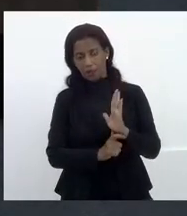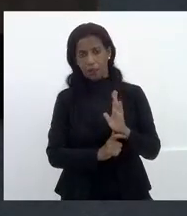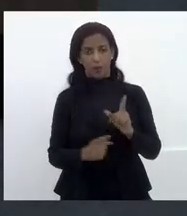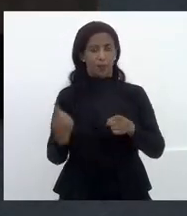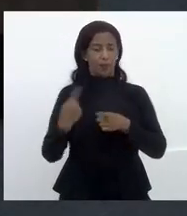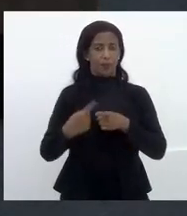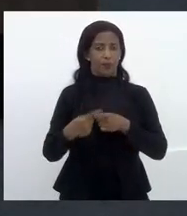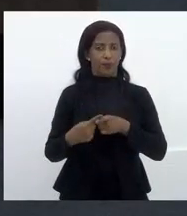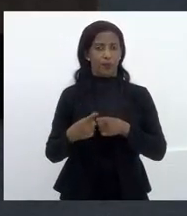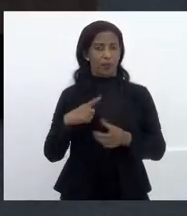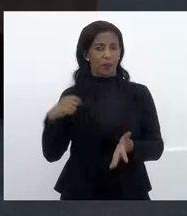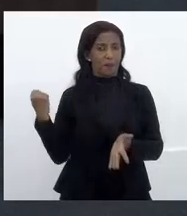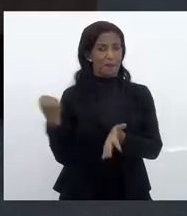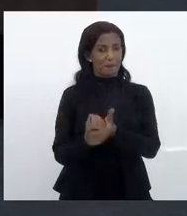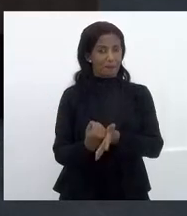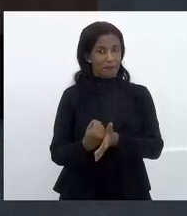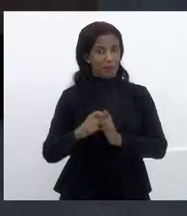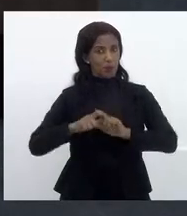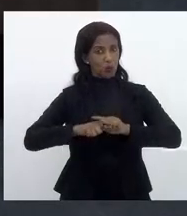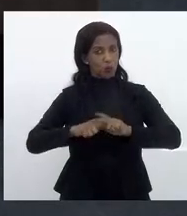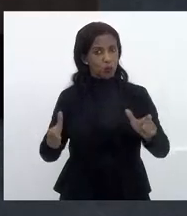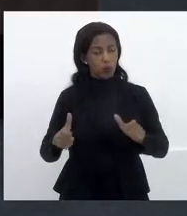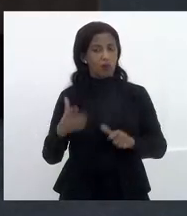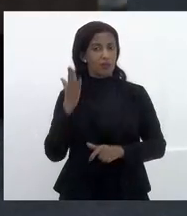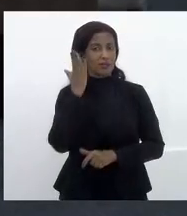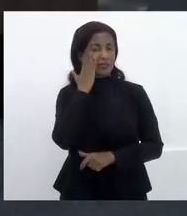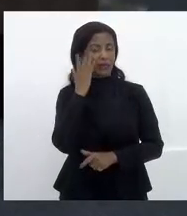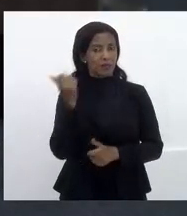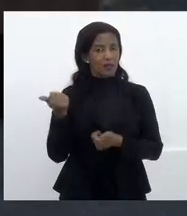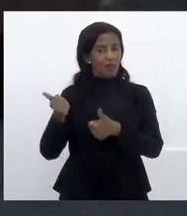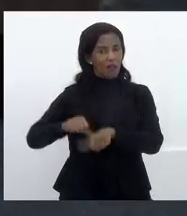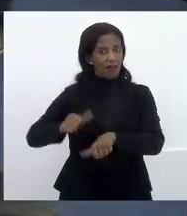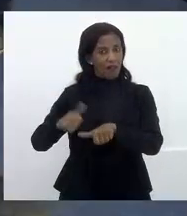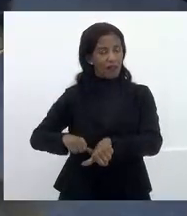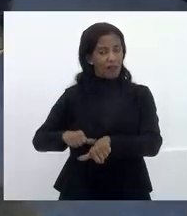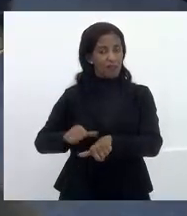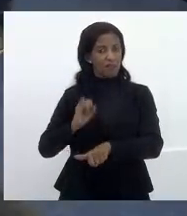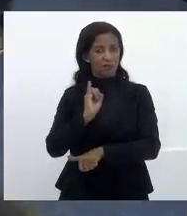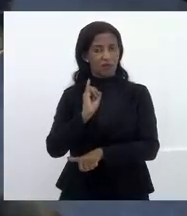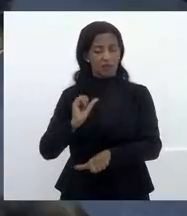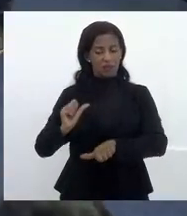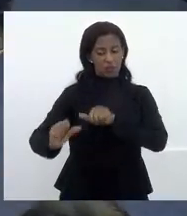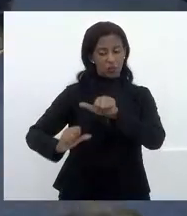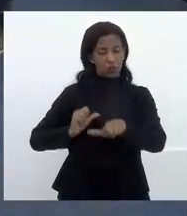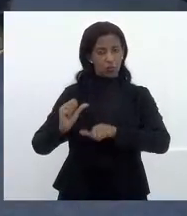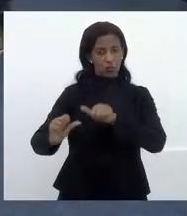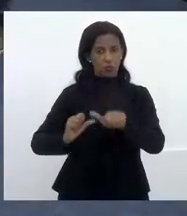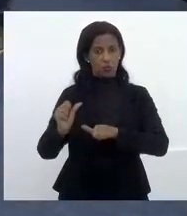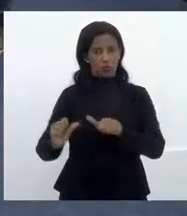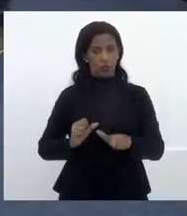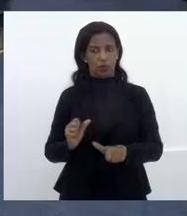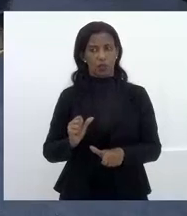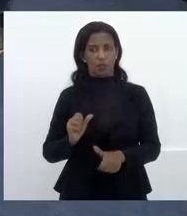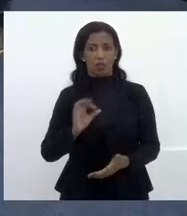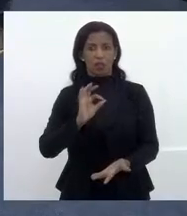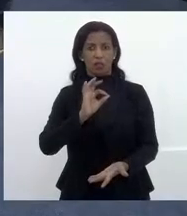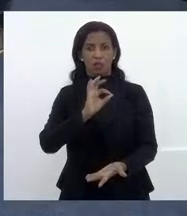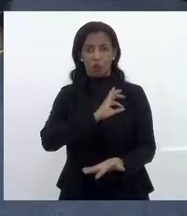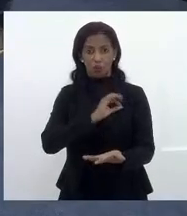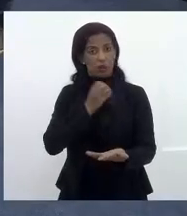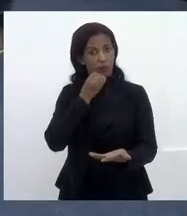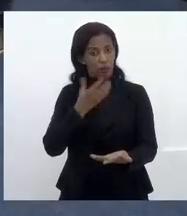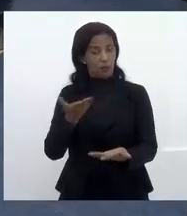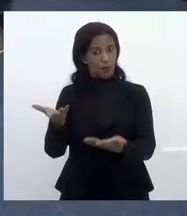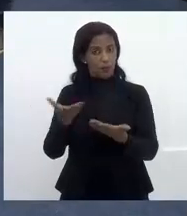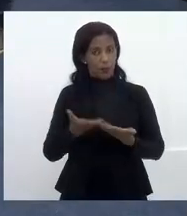é tem um impacto Tremendo e a gente inclusive vai ter que avaliar se essas mudanças que deputada Martha Rocha falou que são